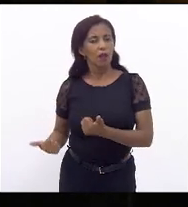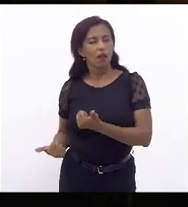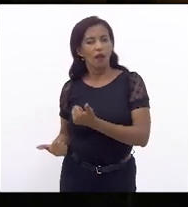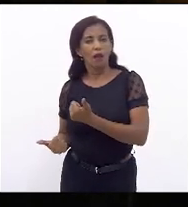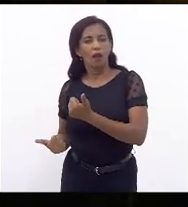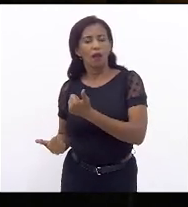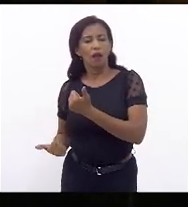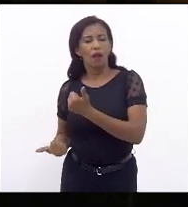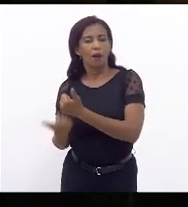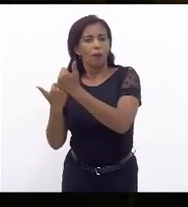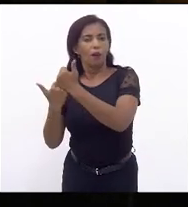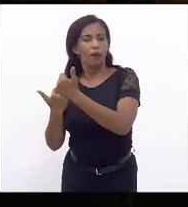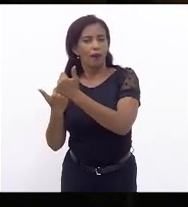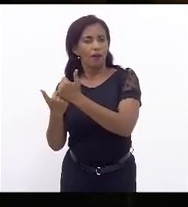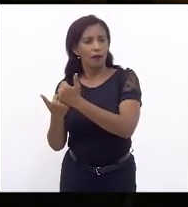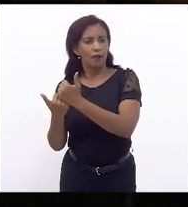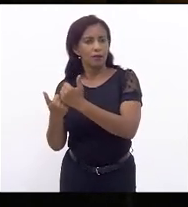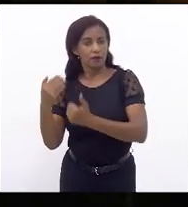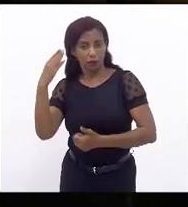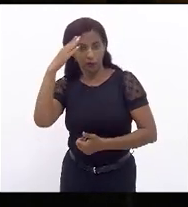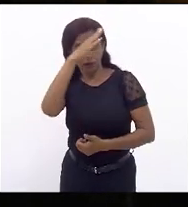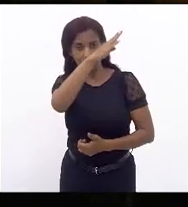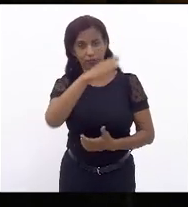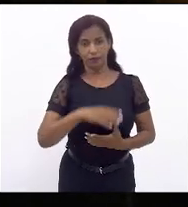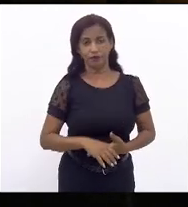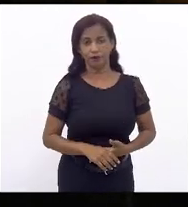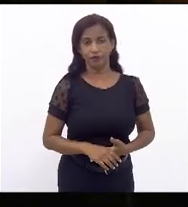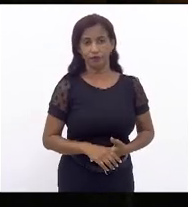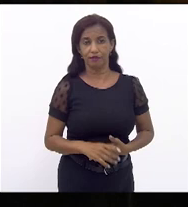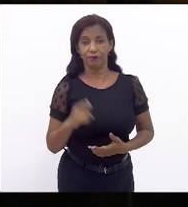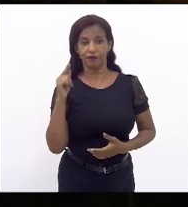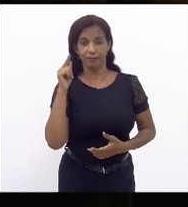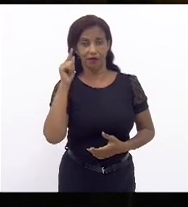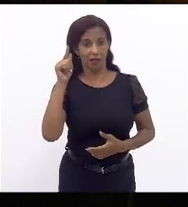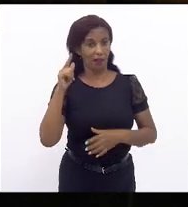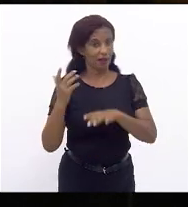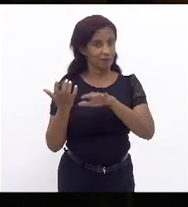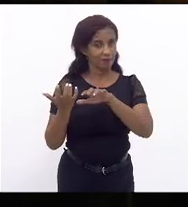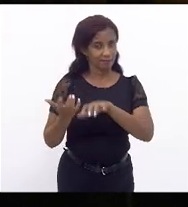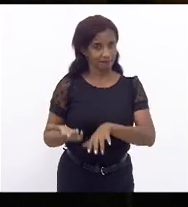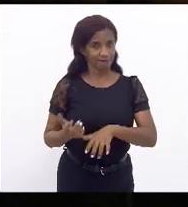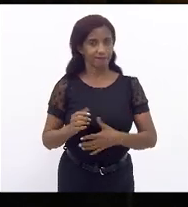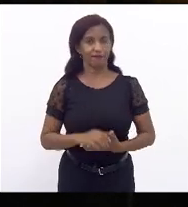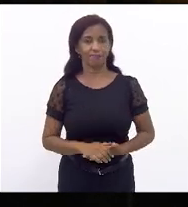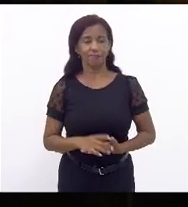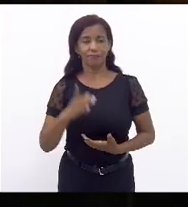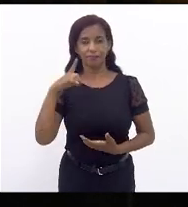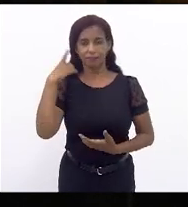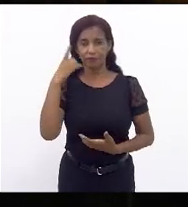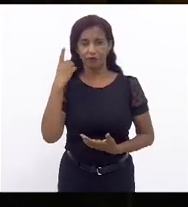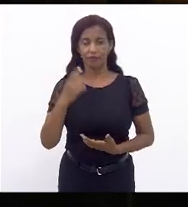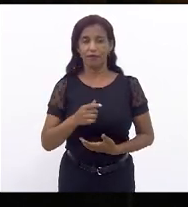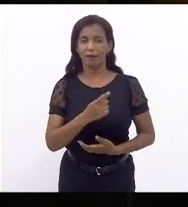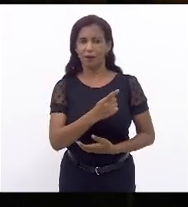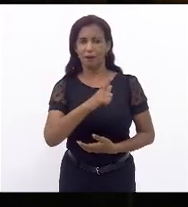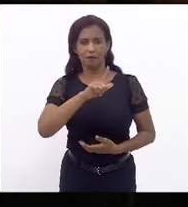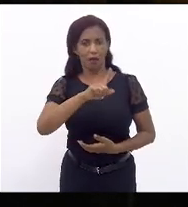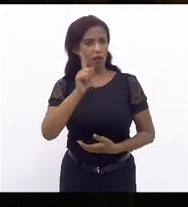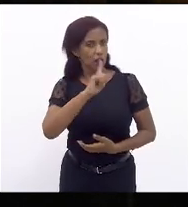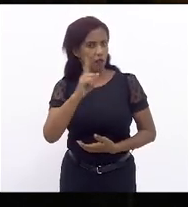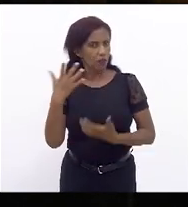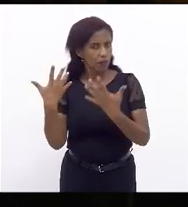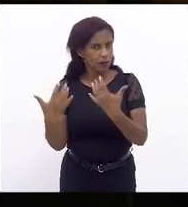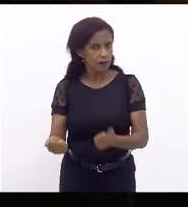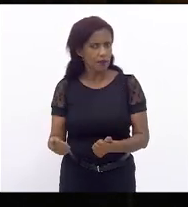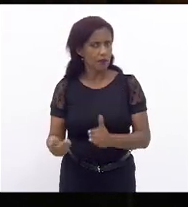as pautas do presidente Jair. Lá em Brasília, os deputados do partido dele não apoiam